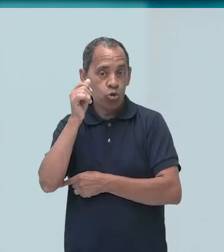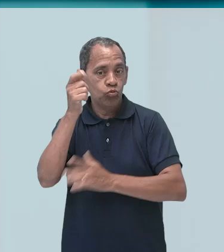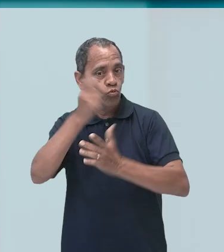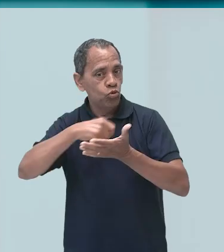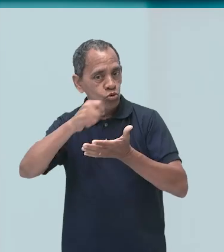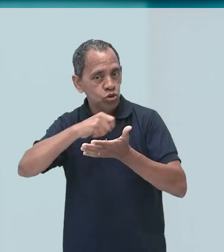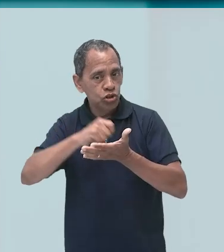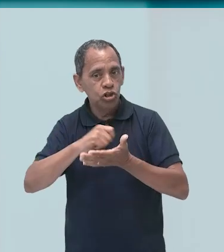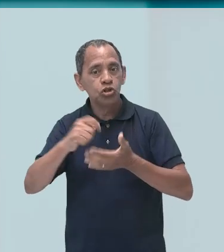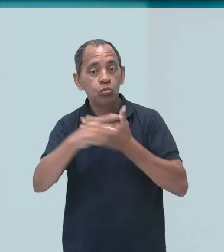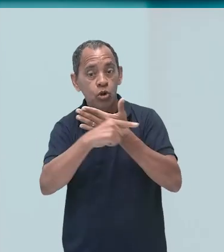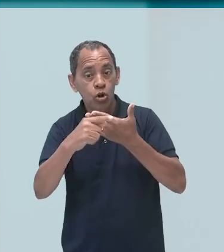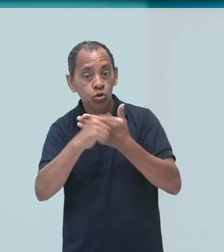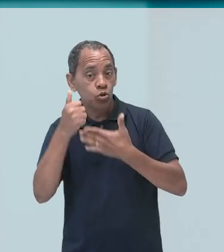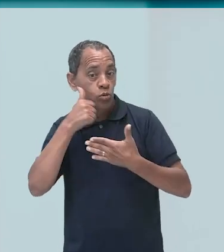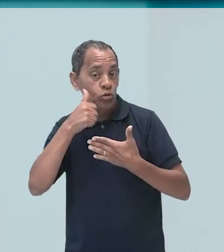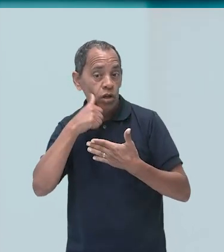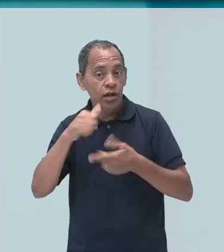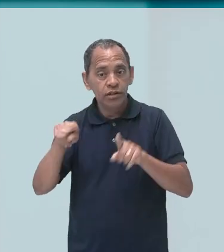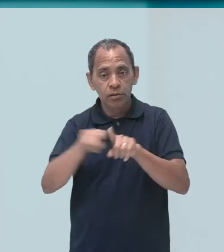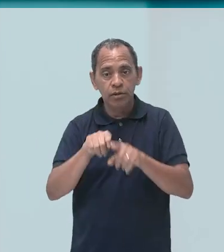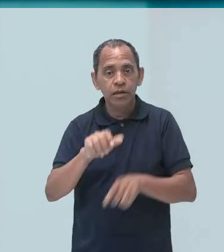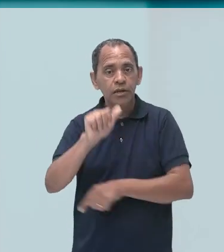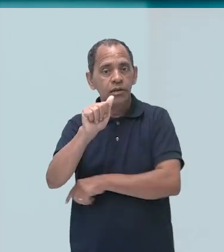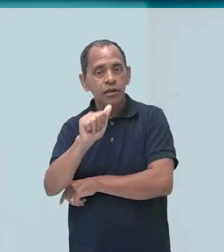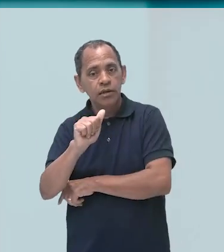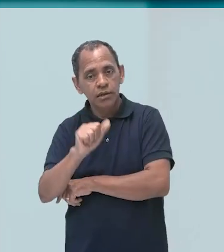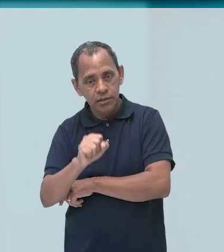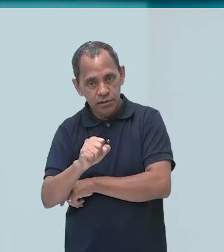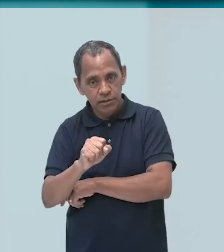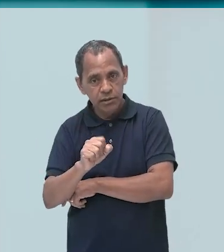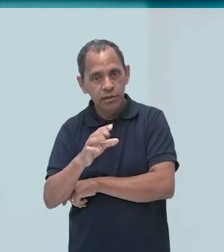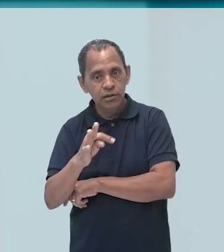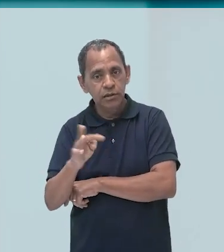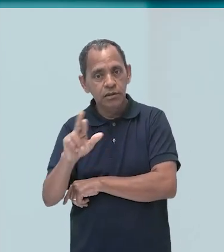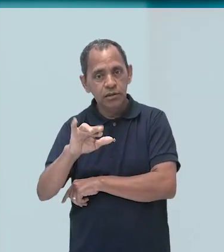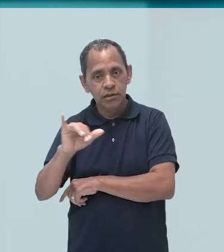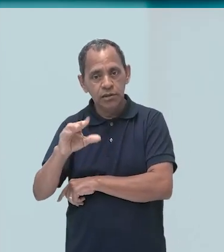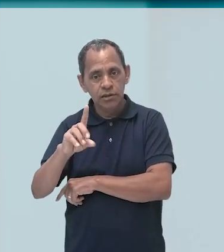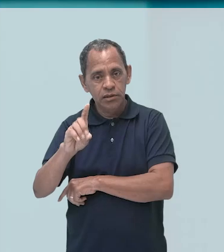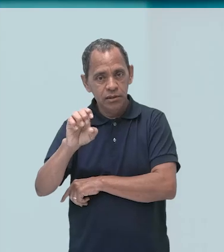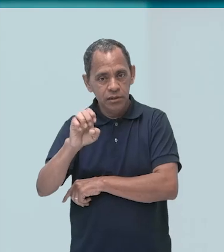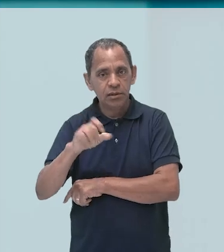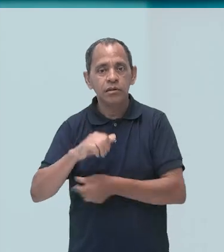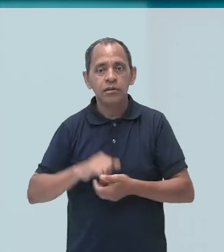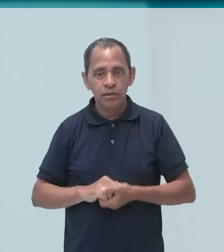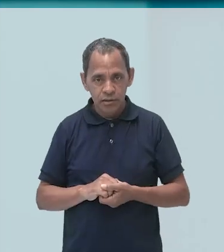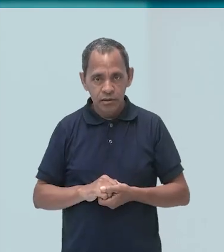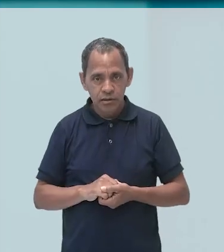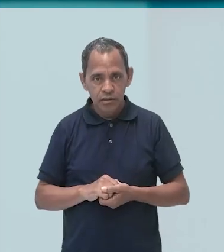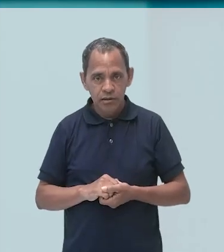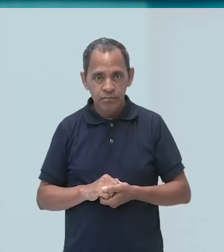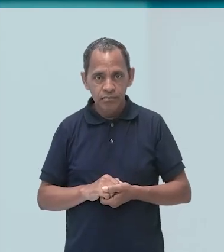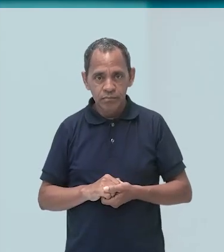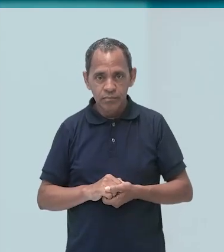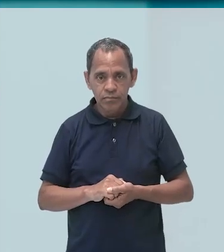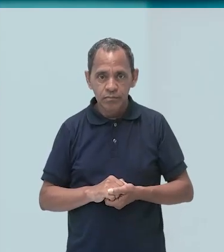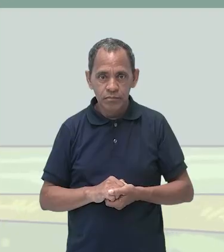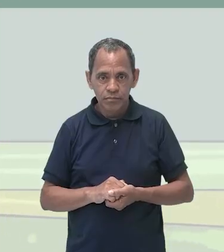por Astrid Cabral, que é também uma contista amazonense e que se chama A Poda.